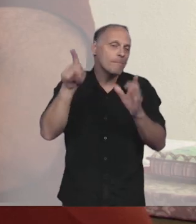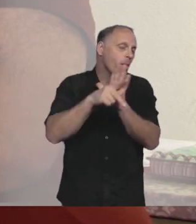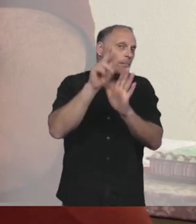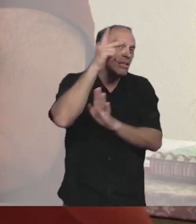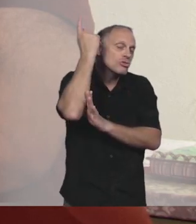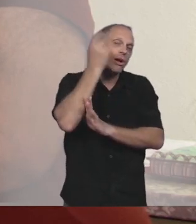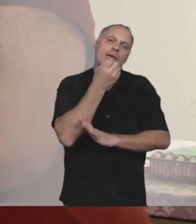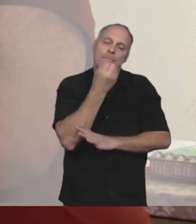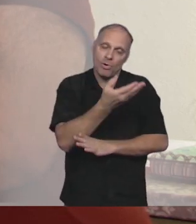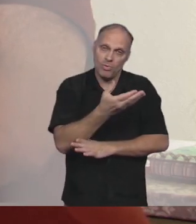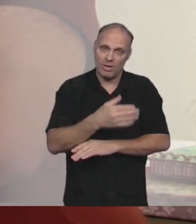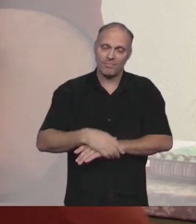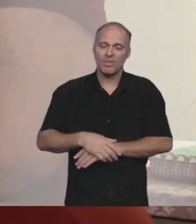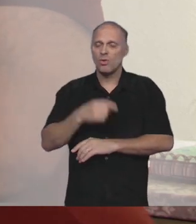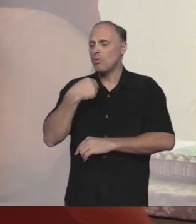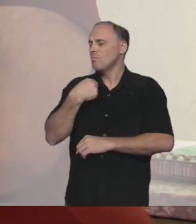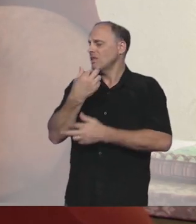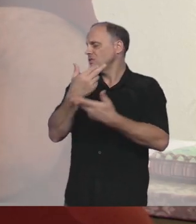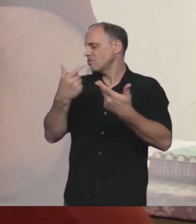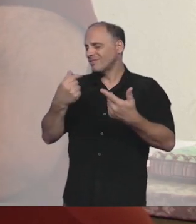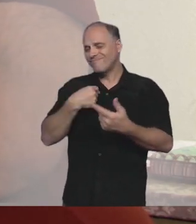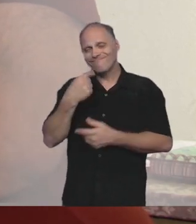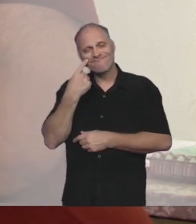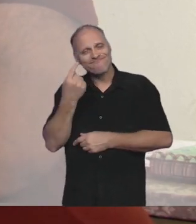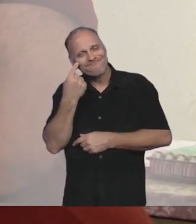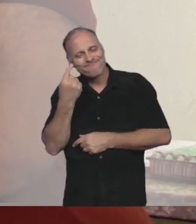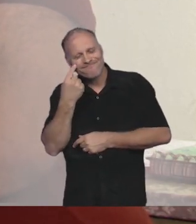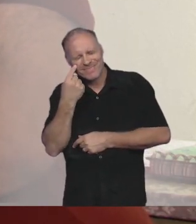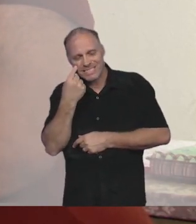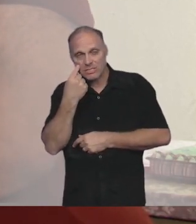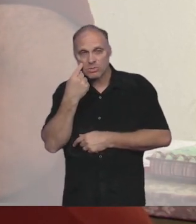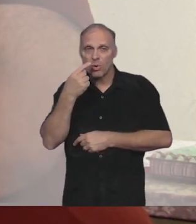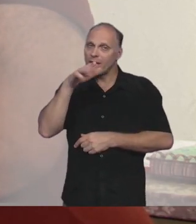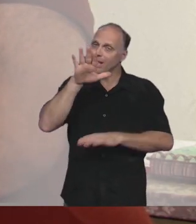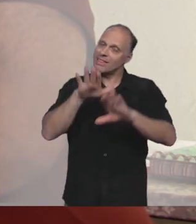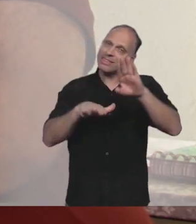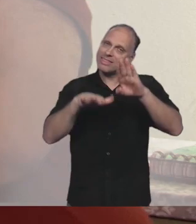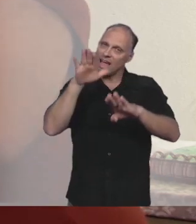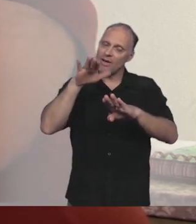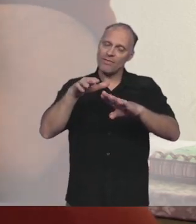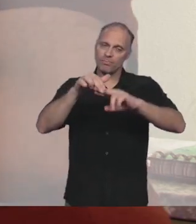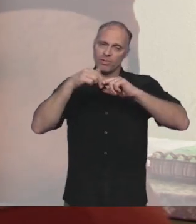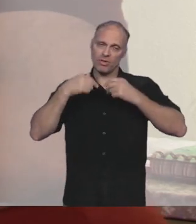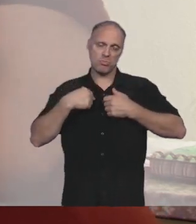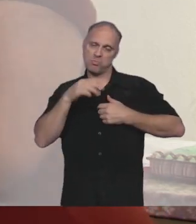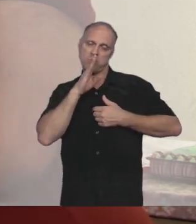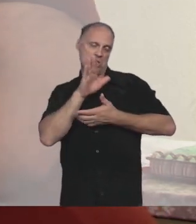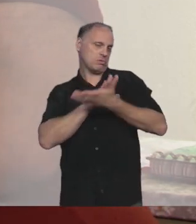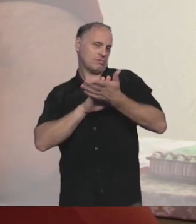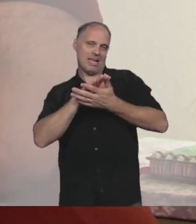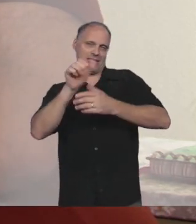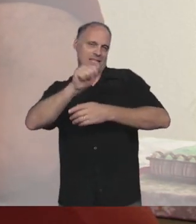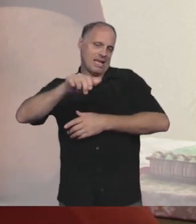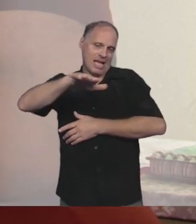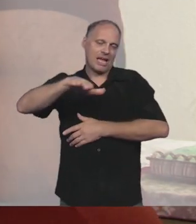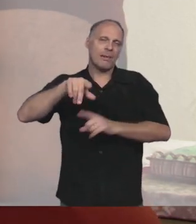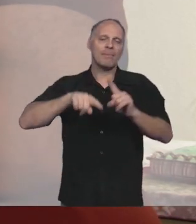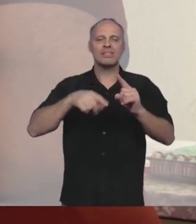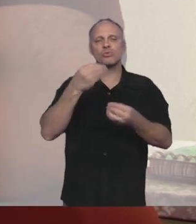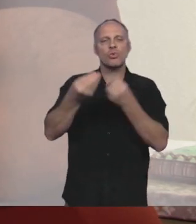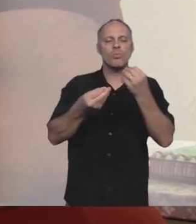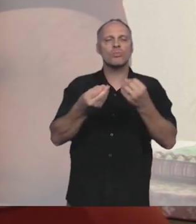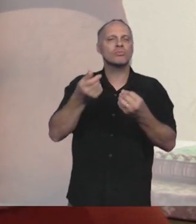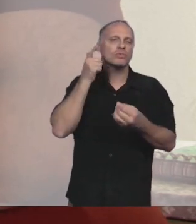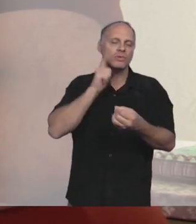seja por eu ser leigo, né? Mas como tu consegue passar, né, a profundidade da atmosfera